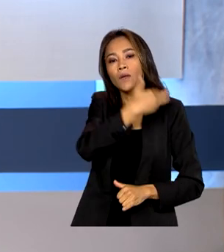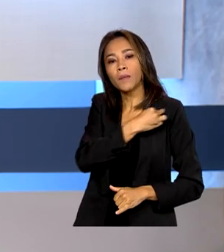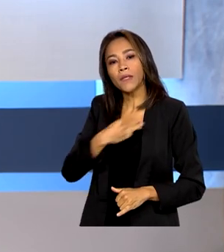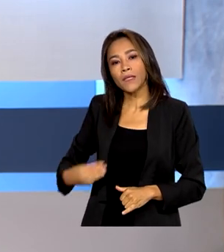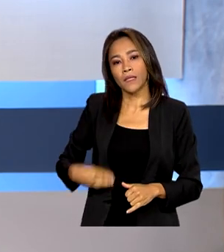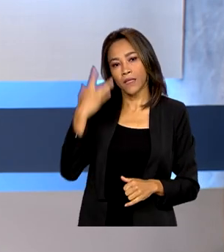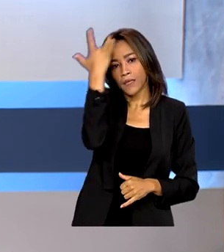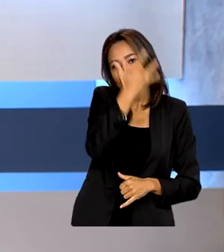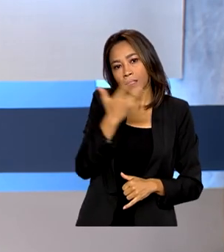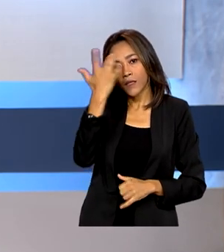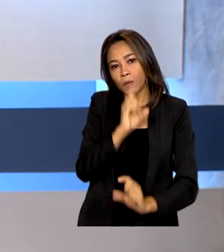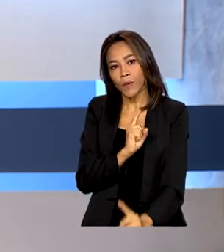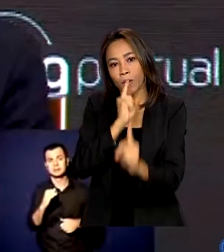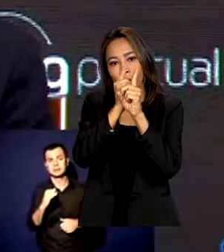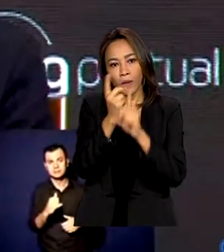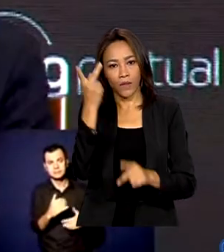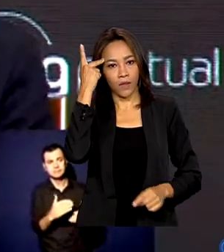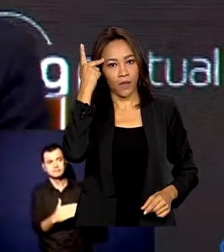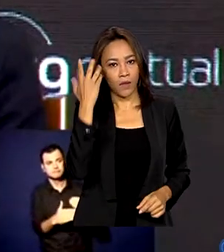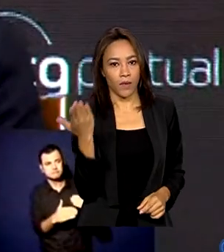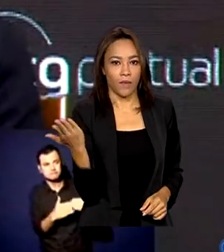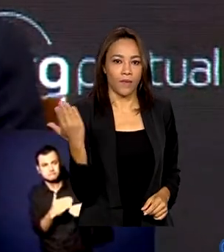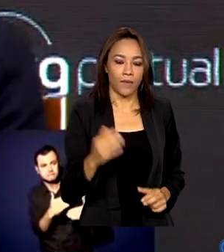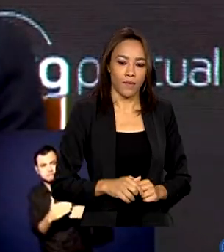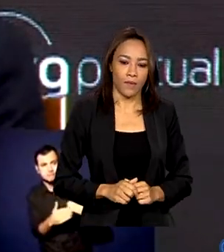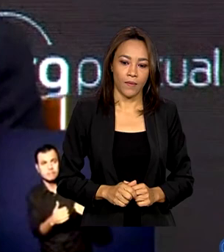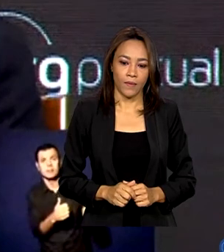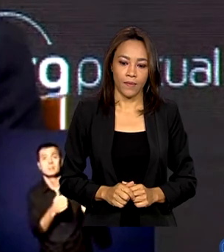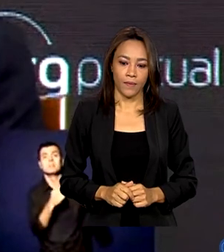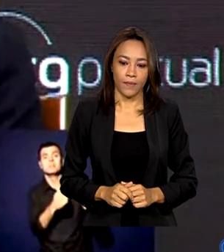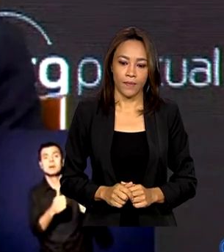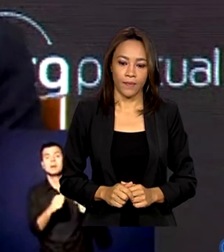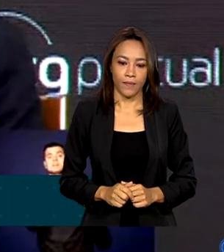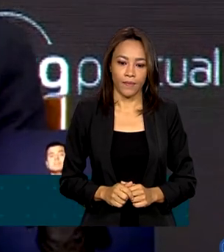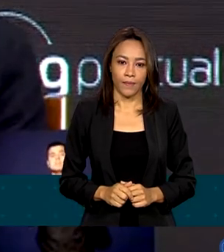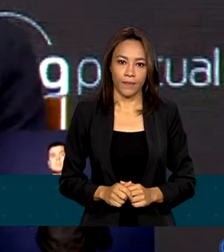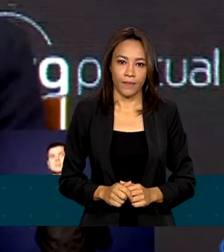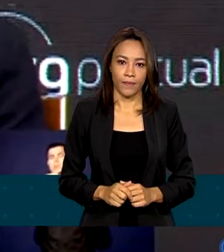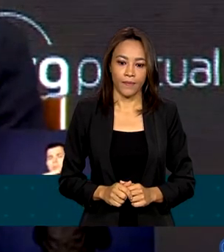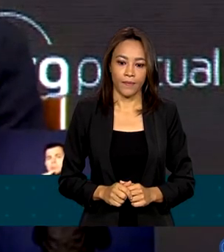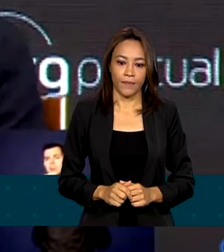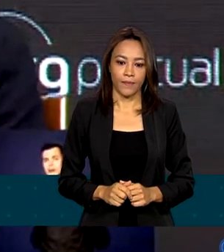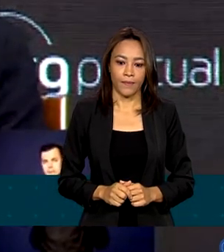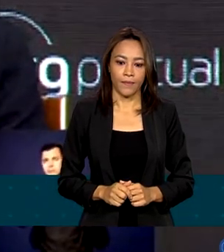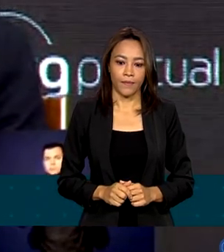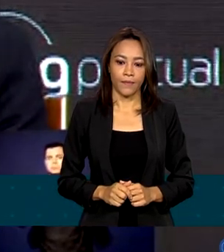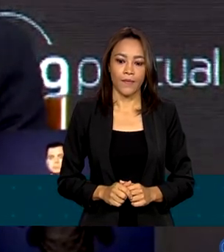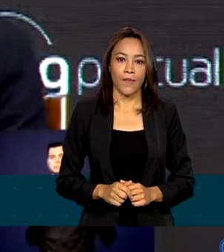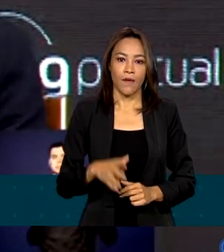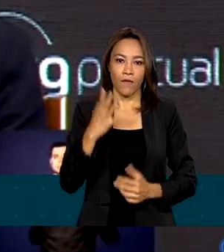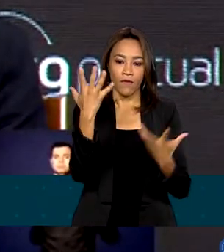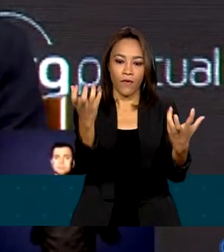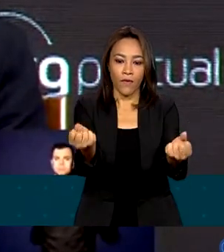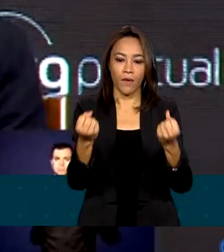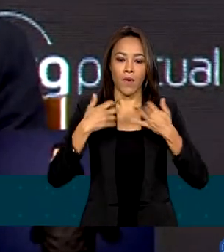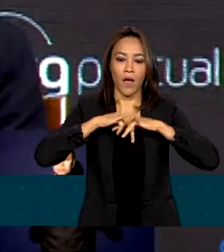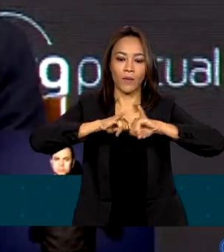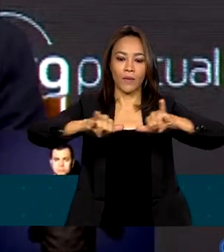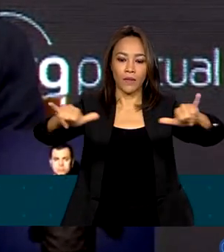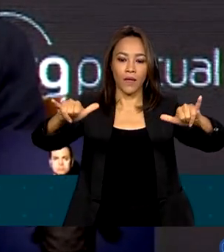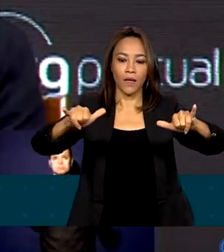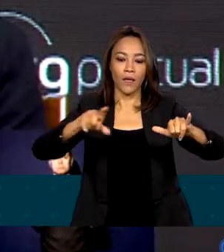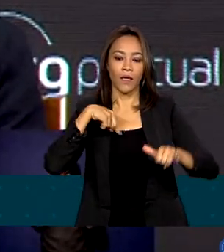empresarial em São Paulo. Nós vamos, em março, provavelmente, anunciar o que nós entendemos